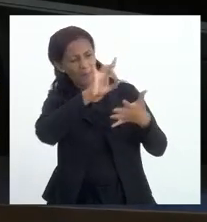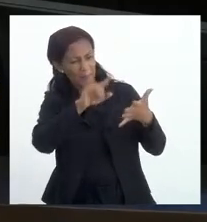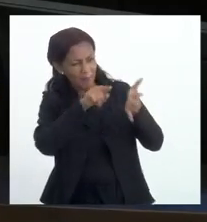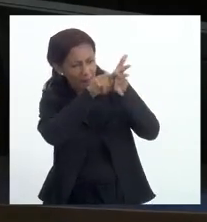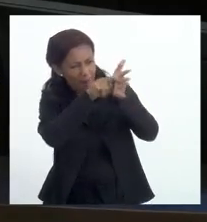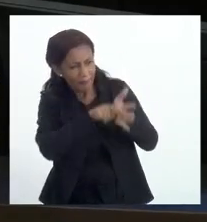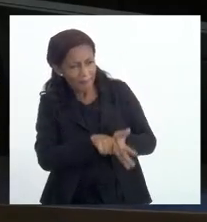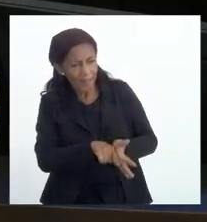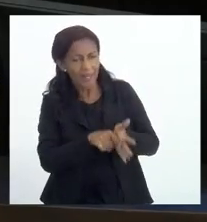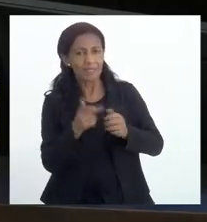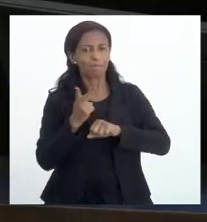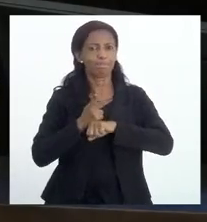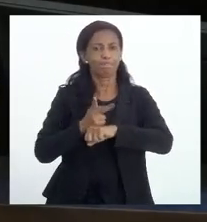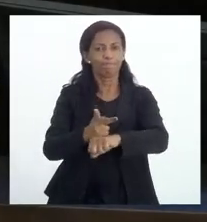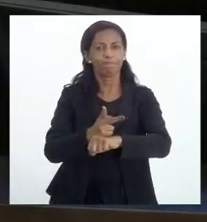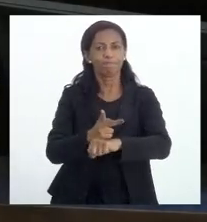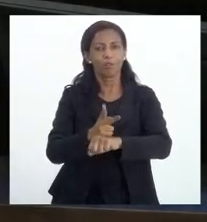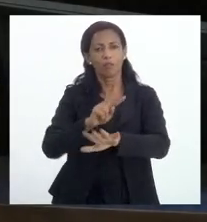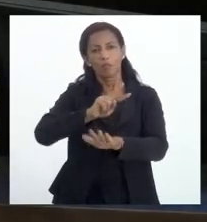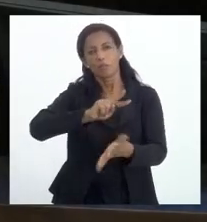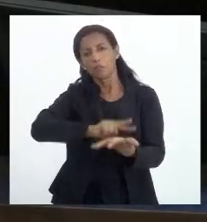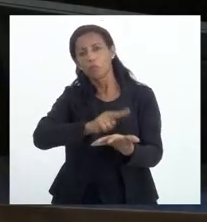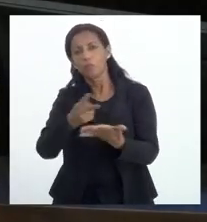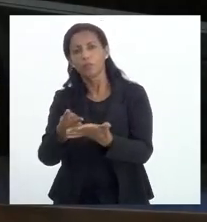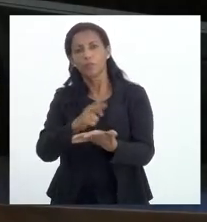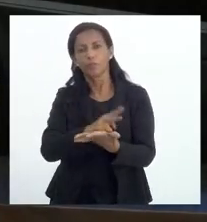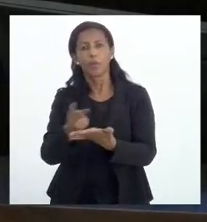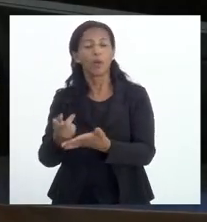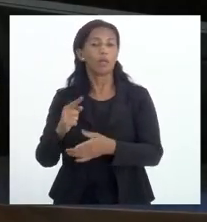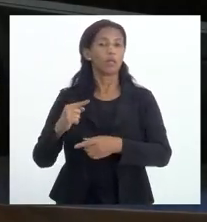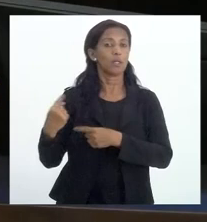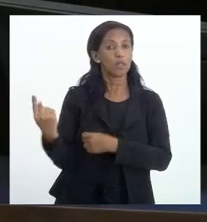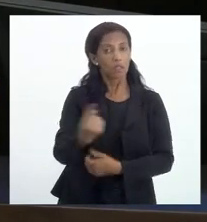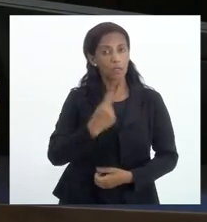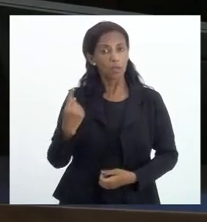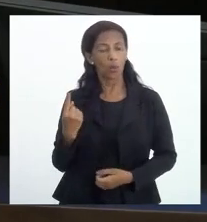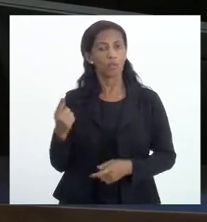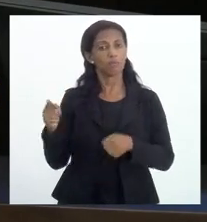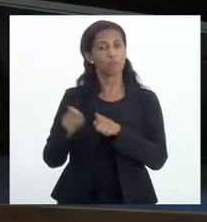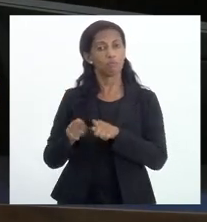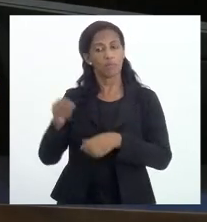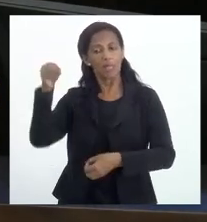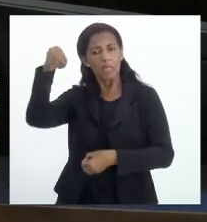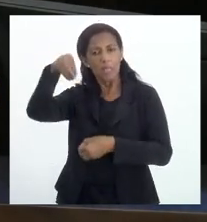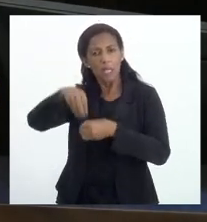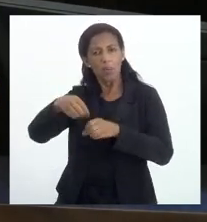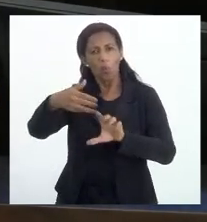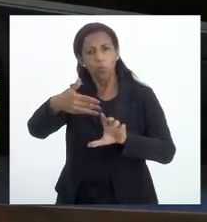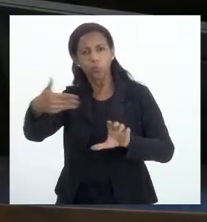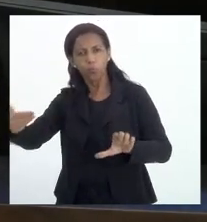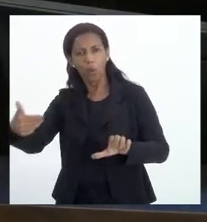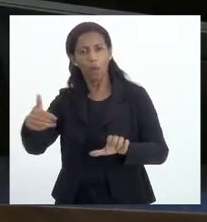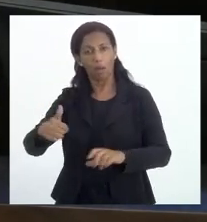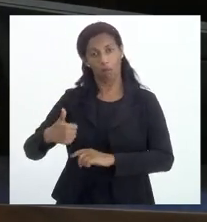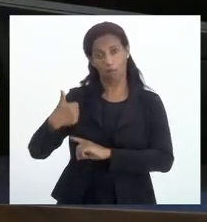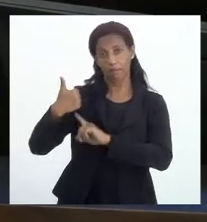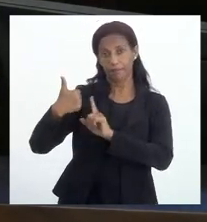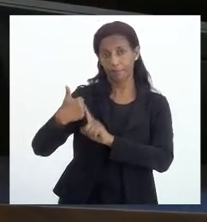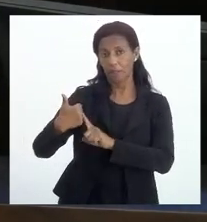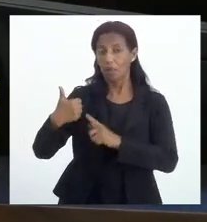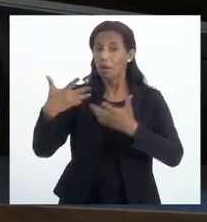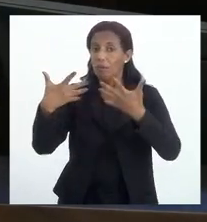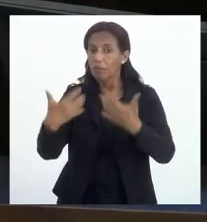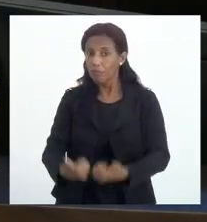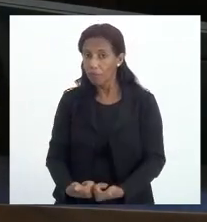nós buscamos gerar alterações e que nós, dentro do aspecto legal,